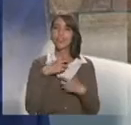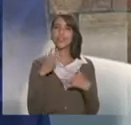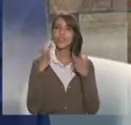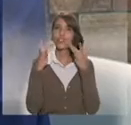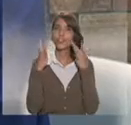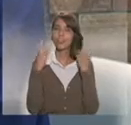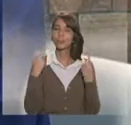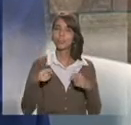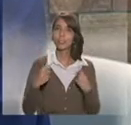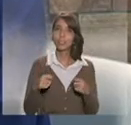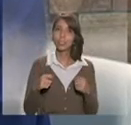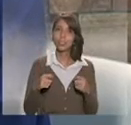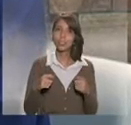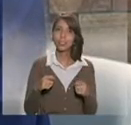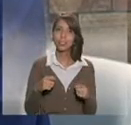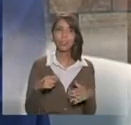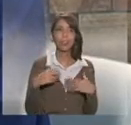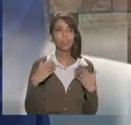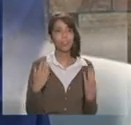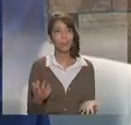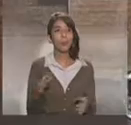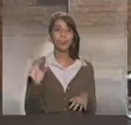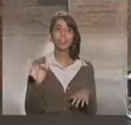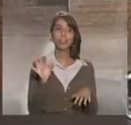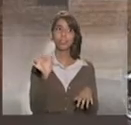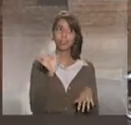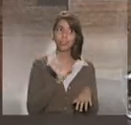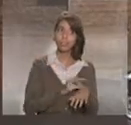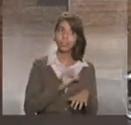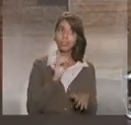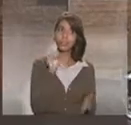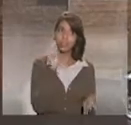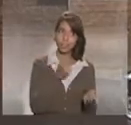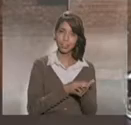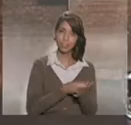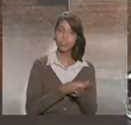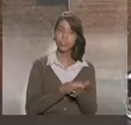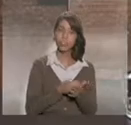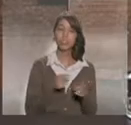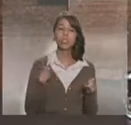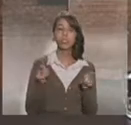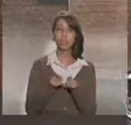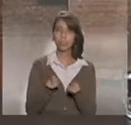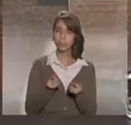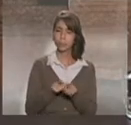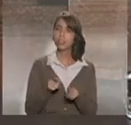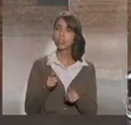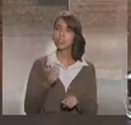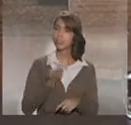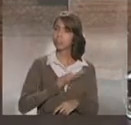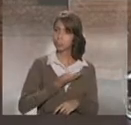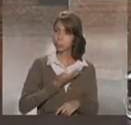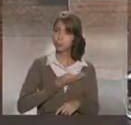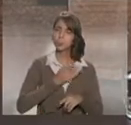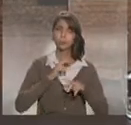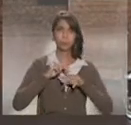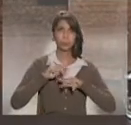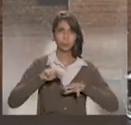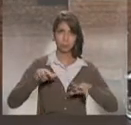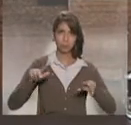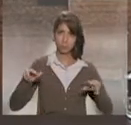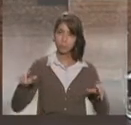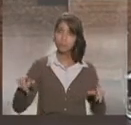bicho bancar isso tem uma outra coisa também longe eu tenho vários amigos na área de música e e